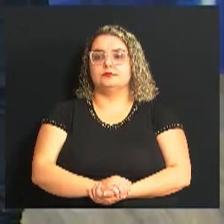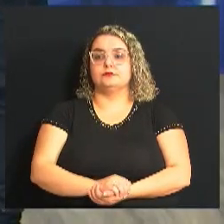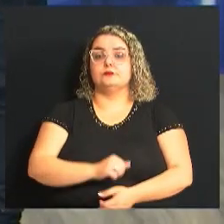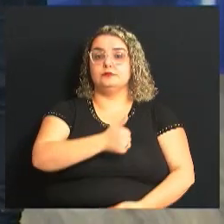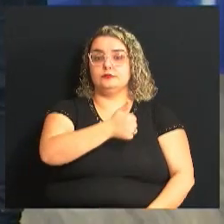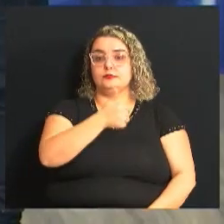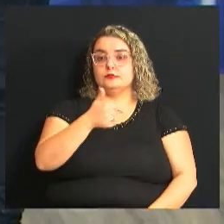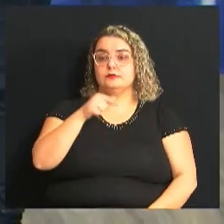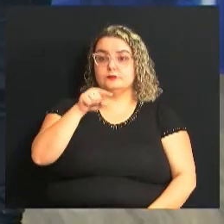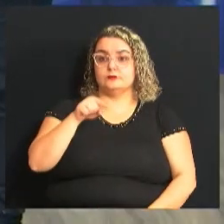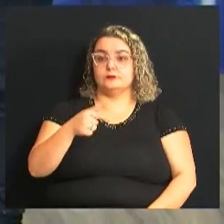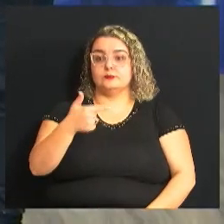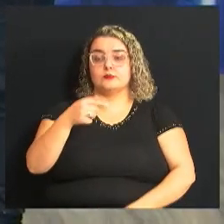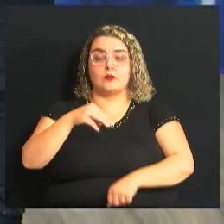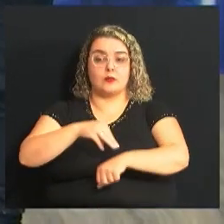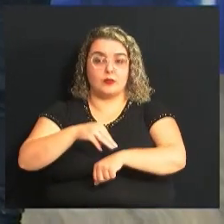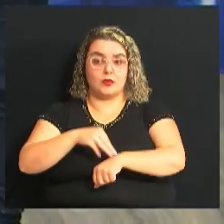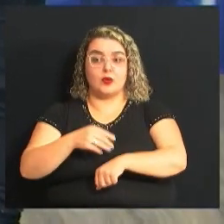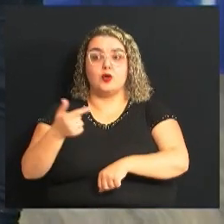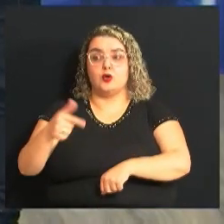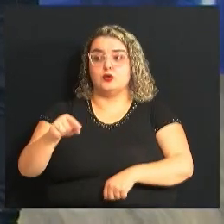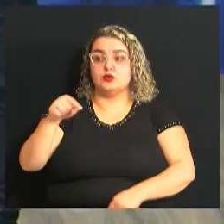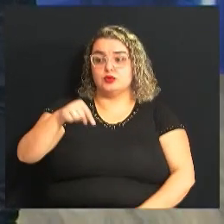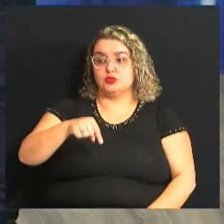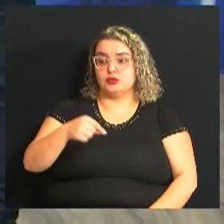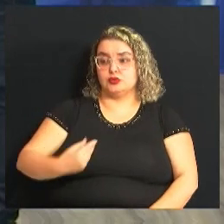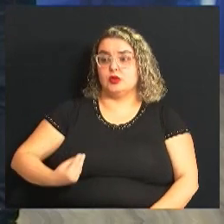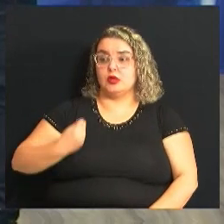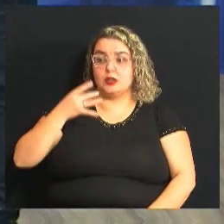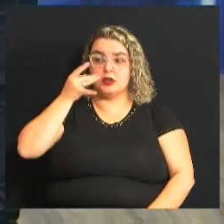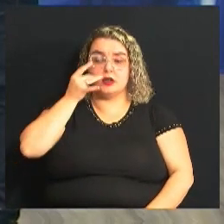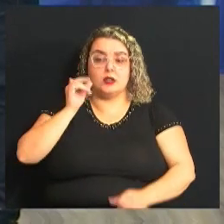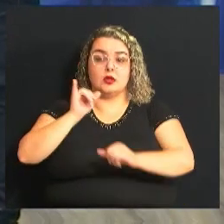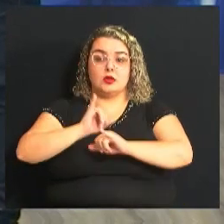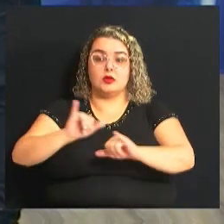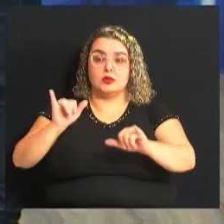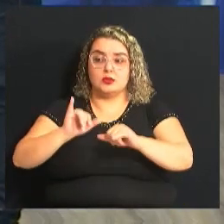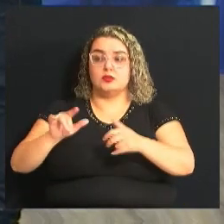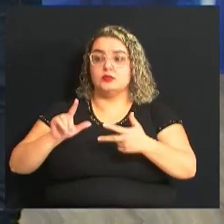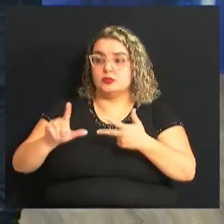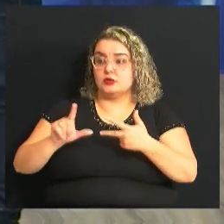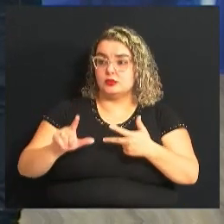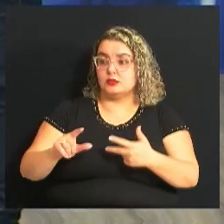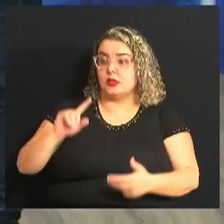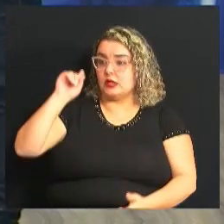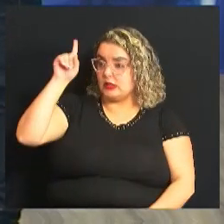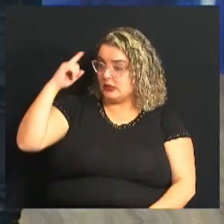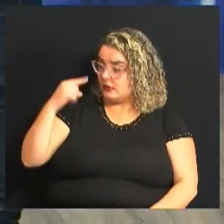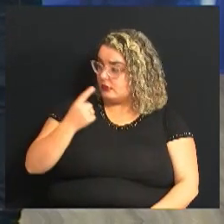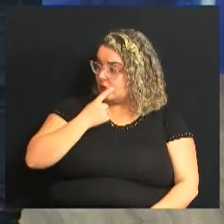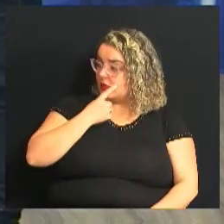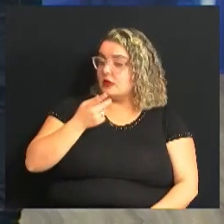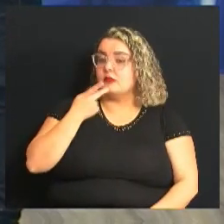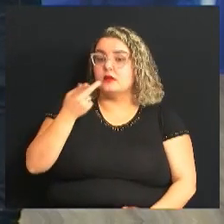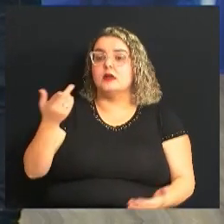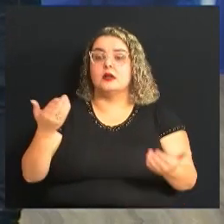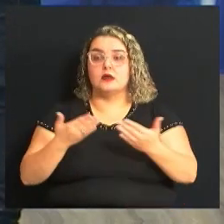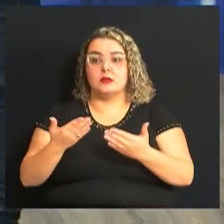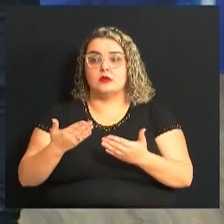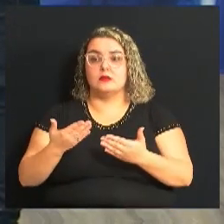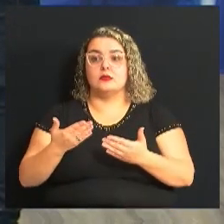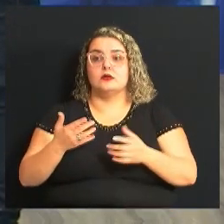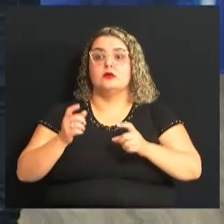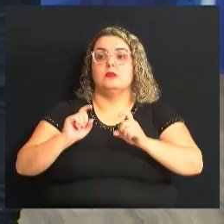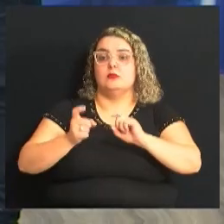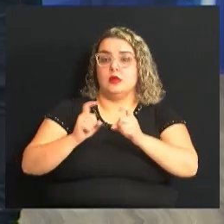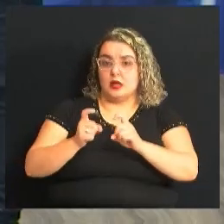12:00 mais 2 minutos, a gente segue aqui ao vivo com as notícias do Legislativo, e Mirna Abreu, a gente fala agora sobre uma reunião solene, porque